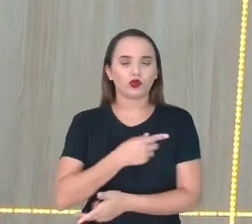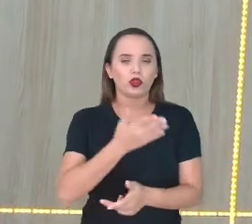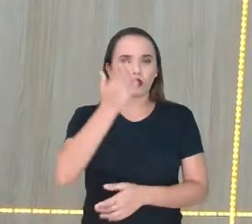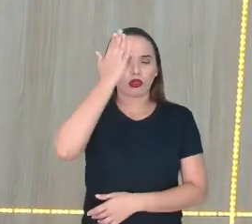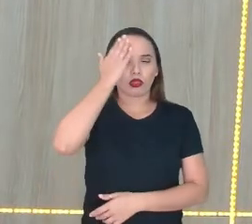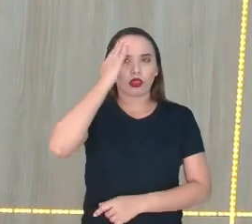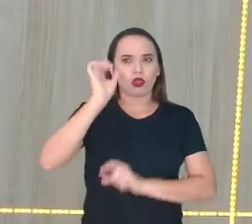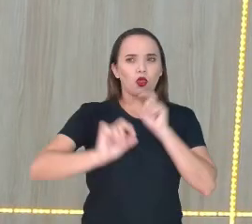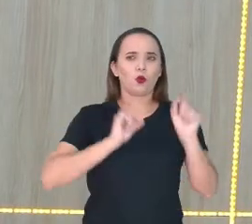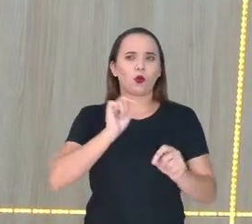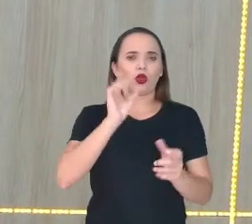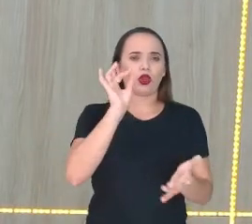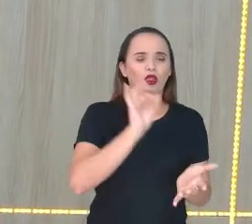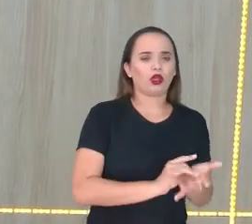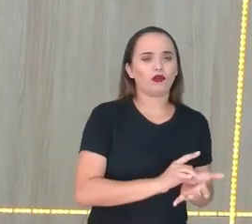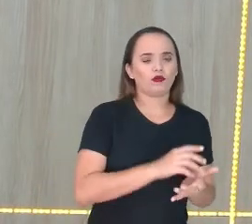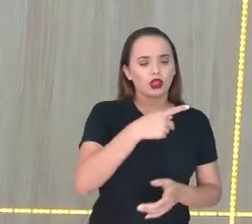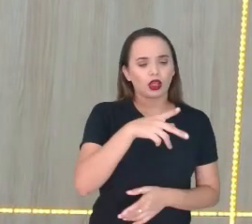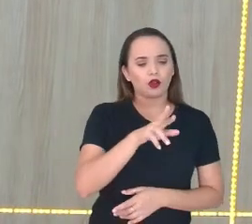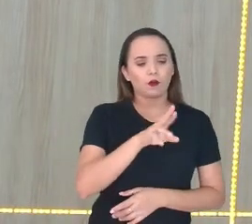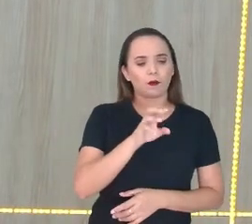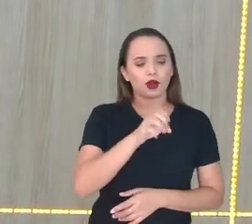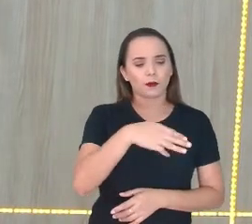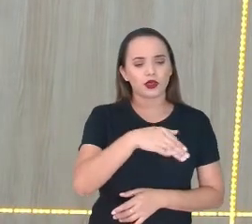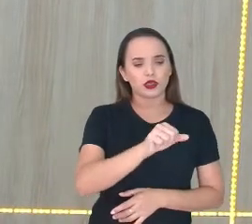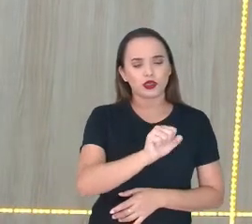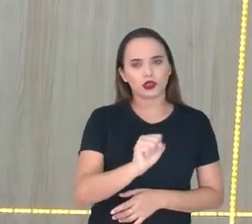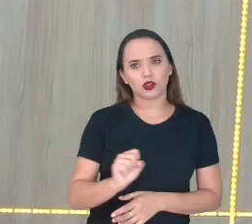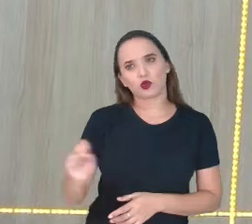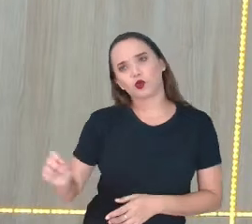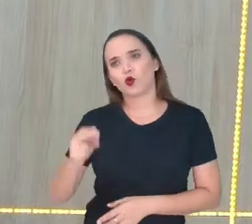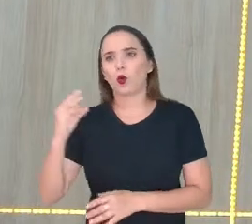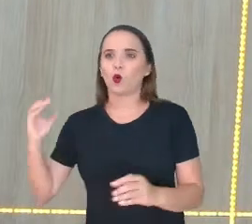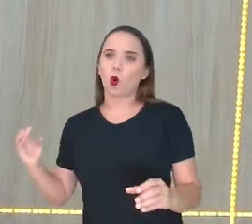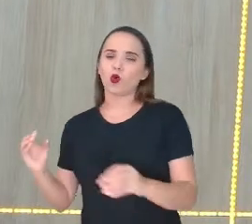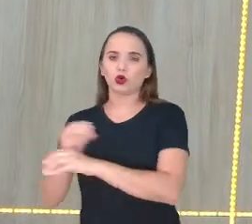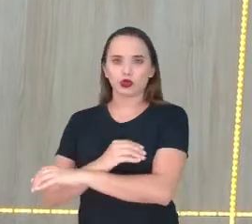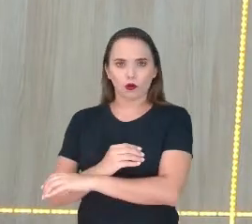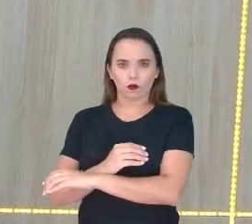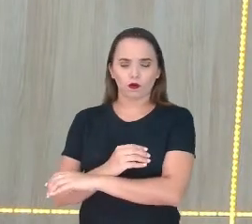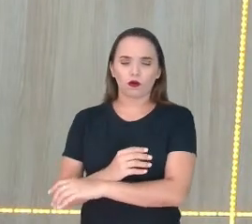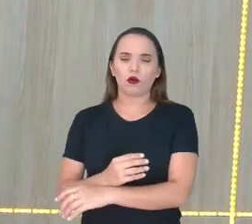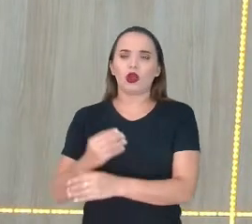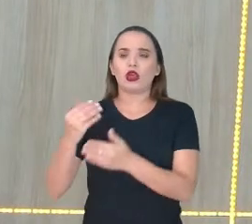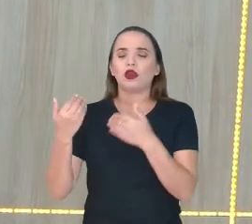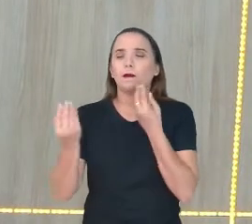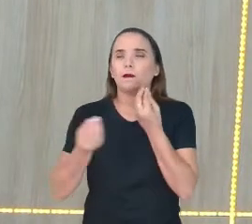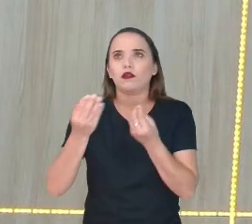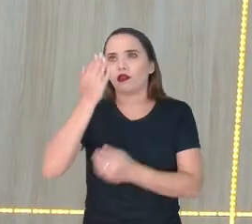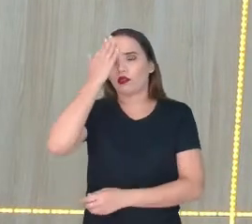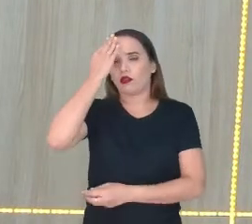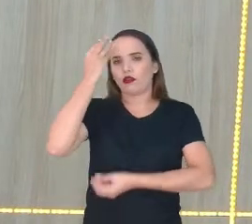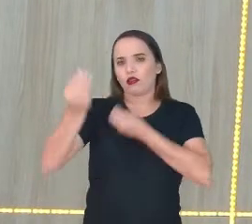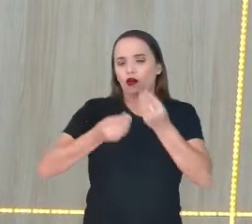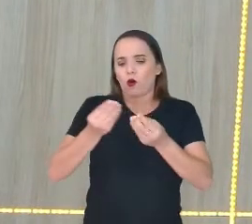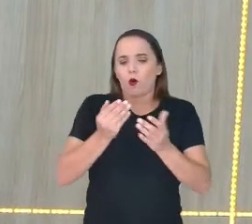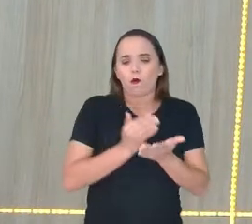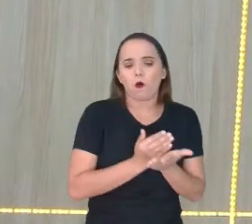são premissas e conclusões em um argumento, ou seja, de onde o argumento parte e qual a conclusão